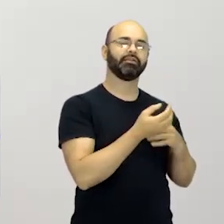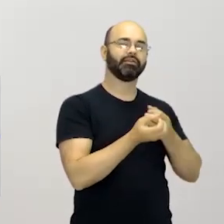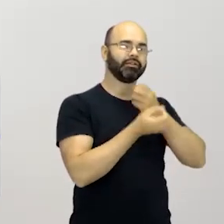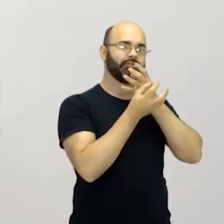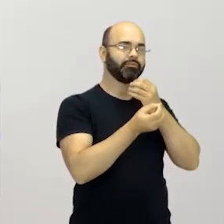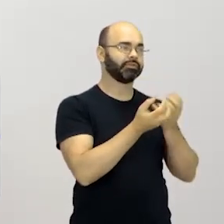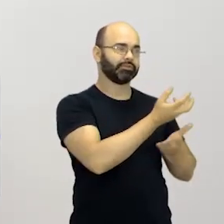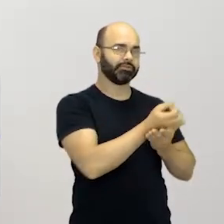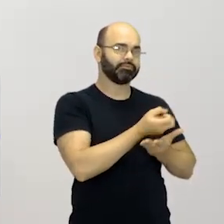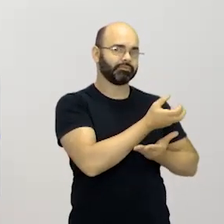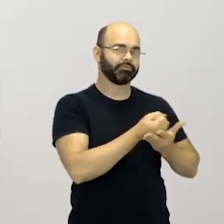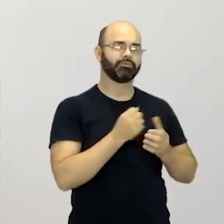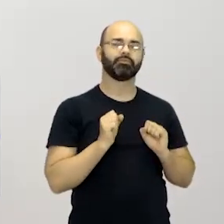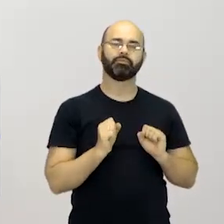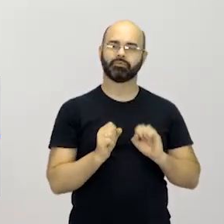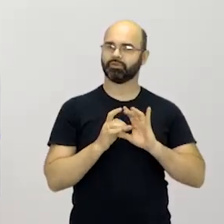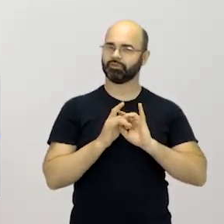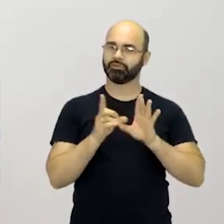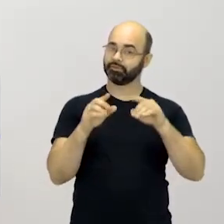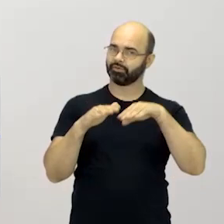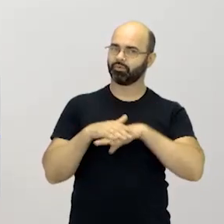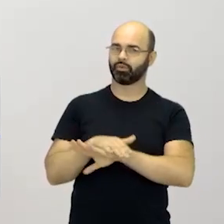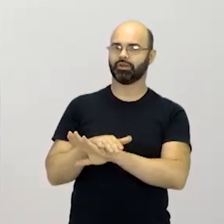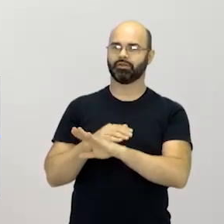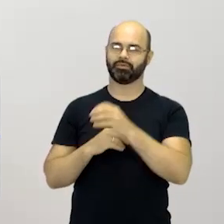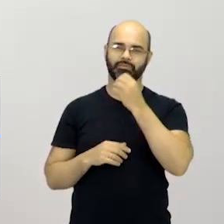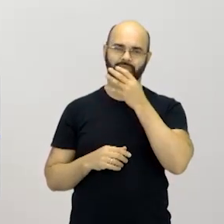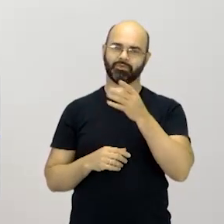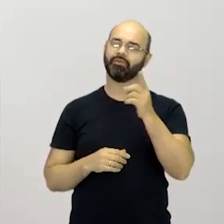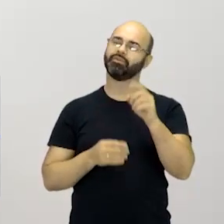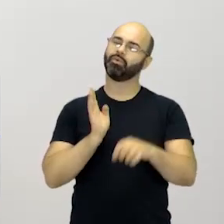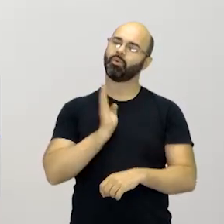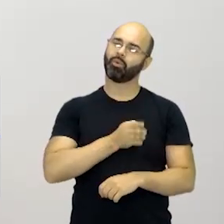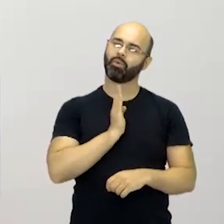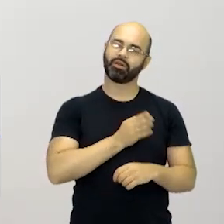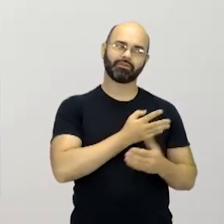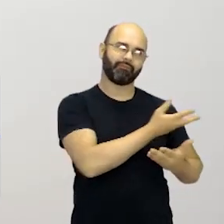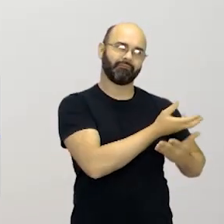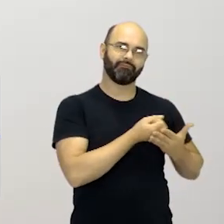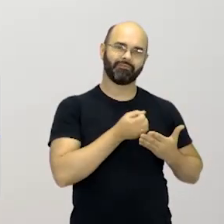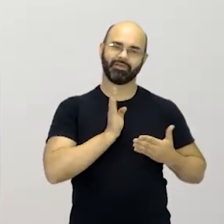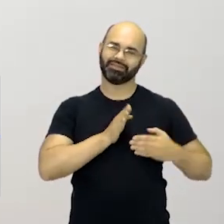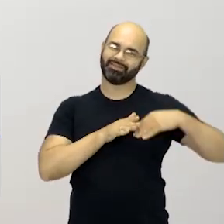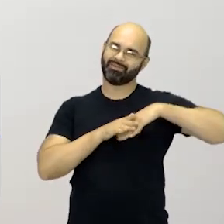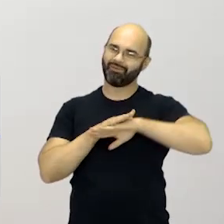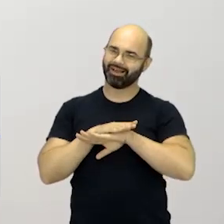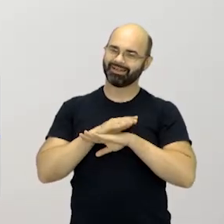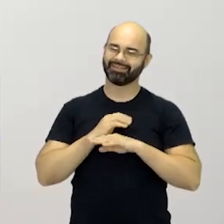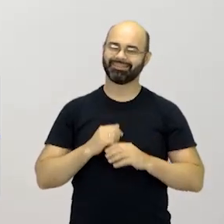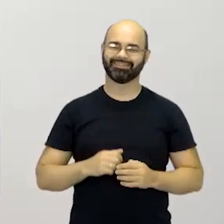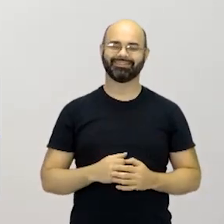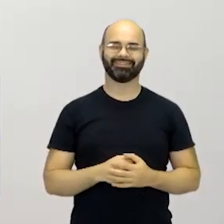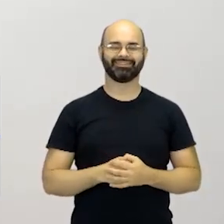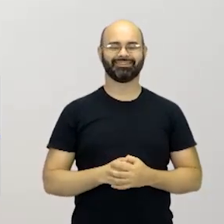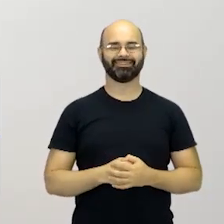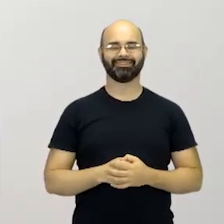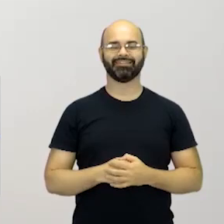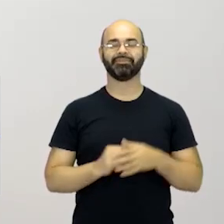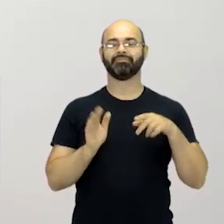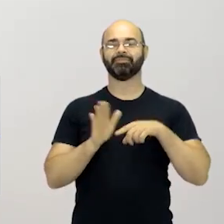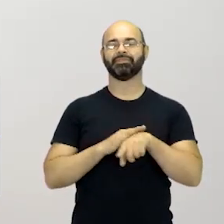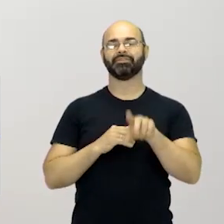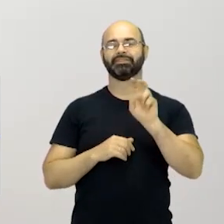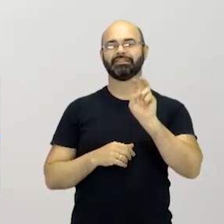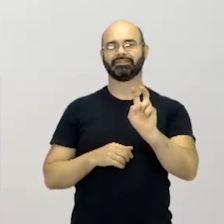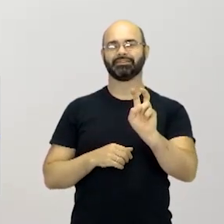que é interessante você baixar até para guardar, tá? Guarde com muito carinho no seu coração, tá bom? Vamos lá, então. Quinta pergunta.